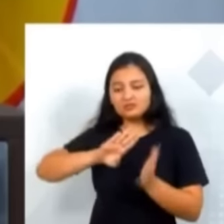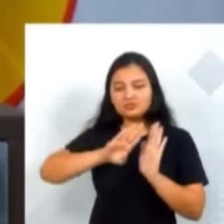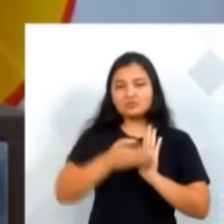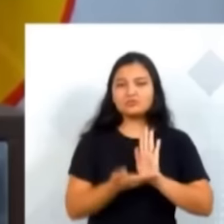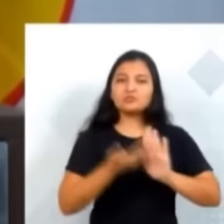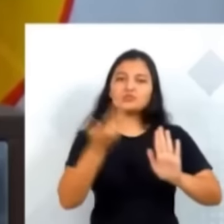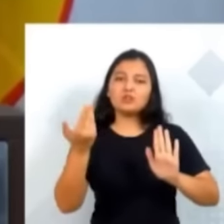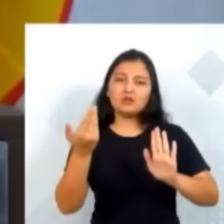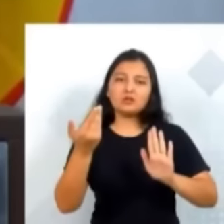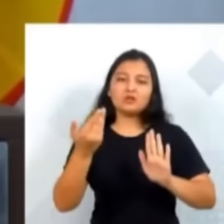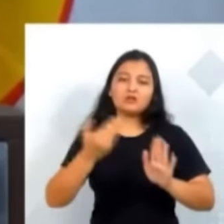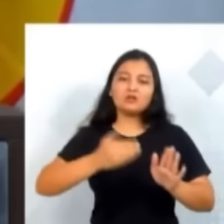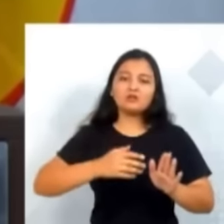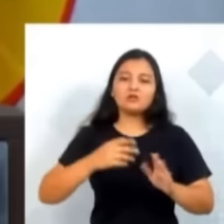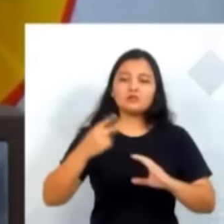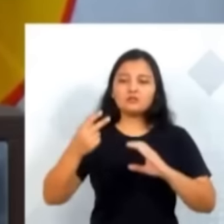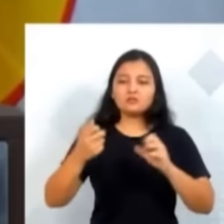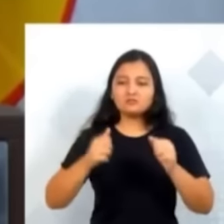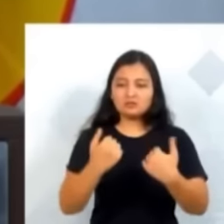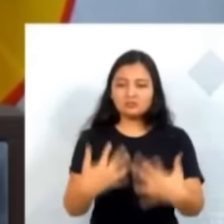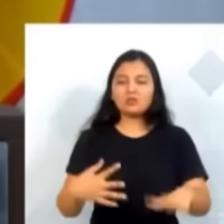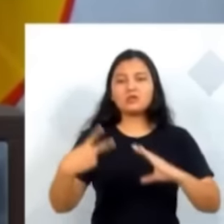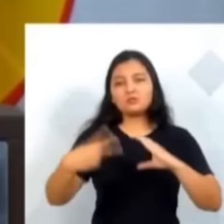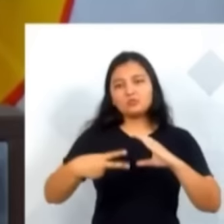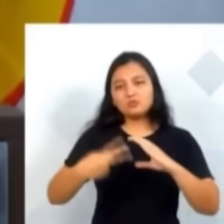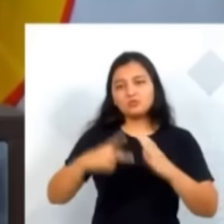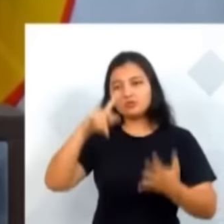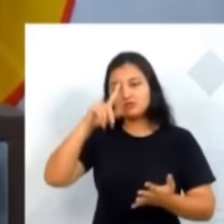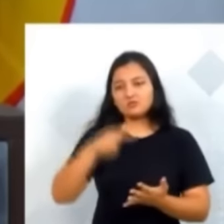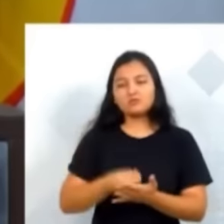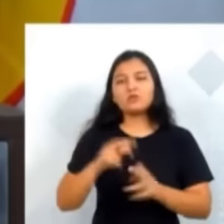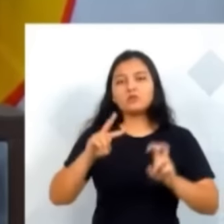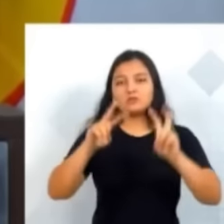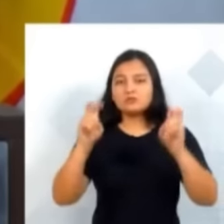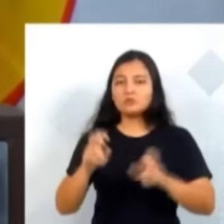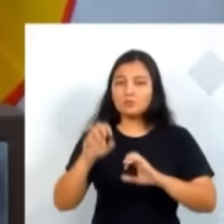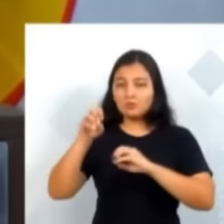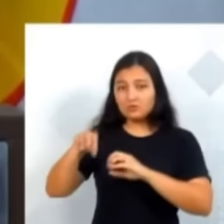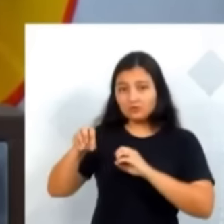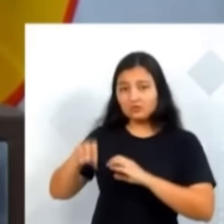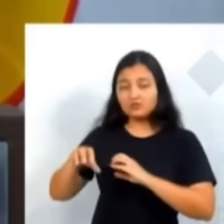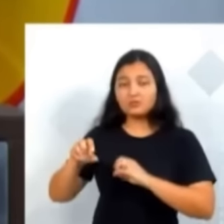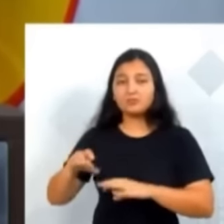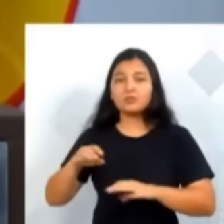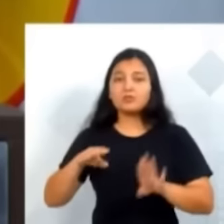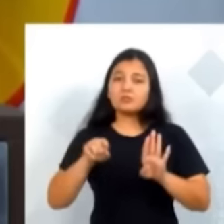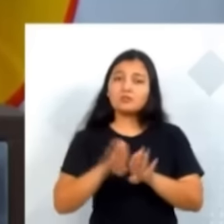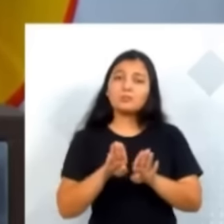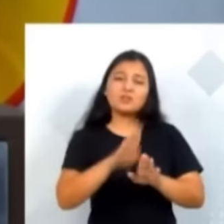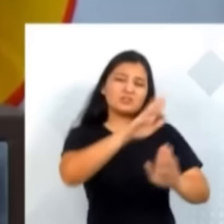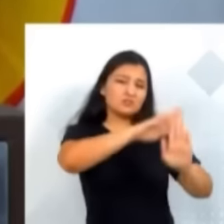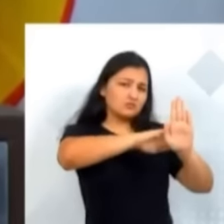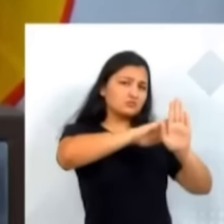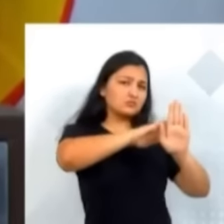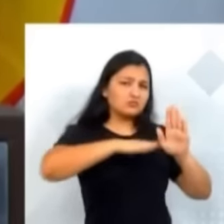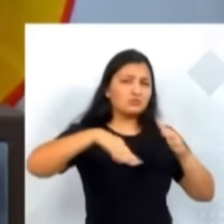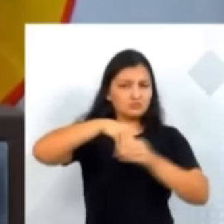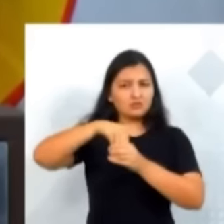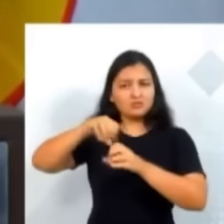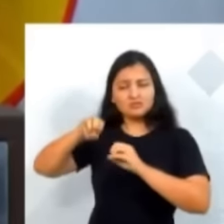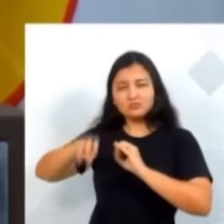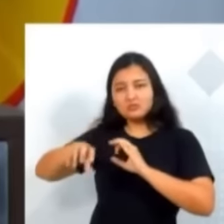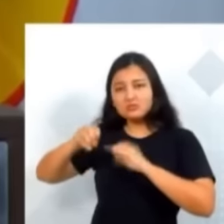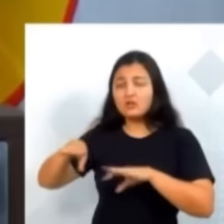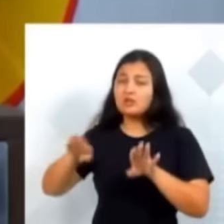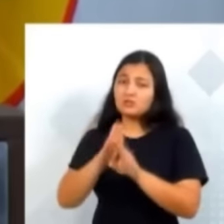das assembleias e das câmaras de vereadores as decisões sobre educação. A ideologização do ensino, inclusive em Santa Catarina e